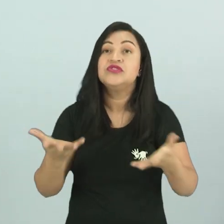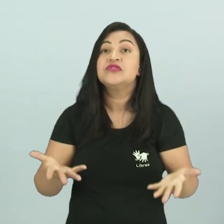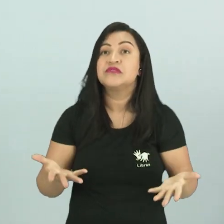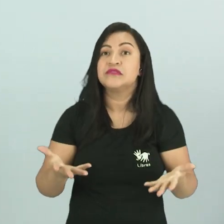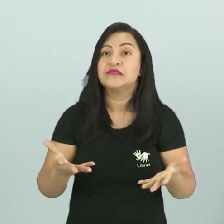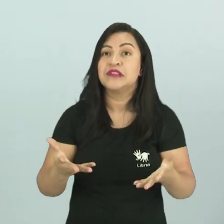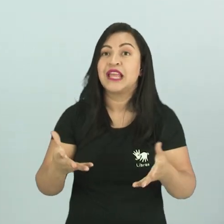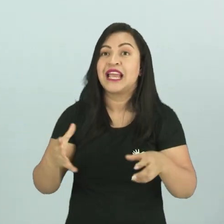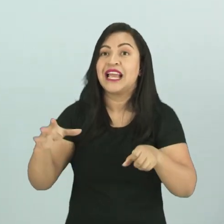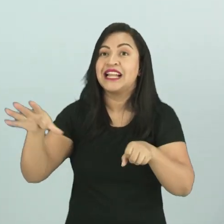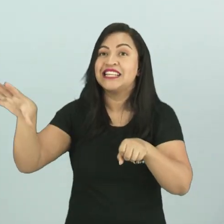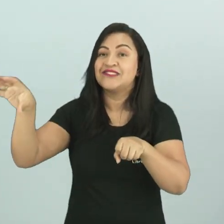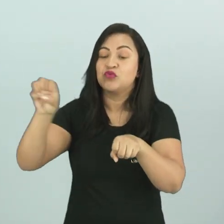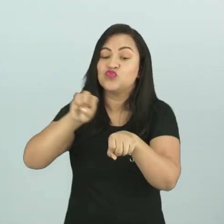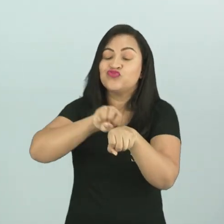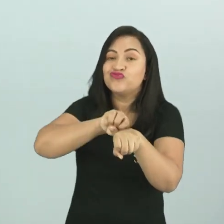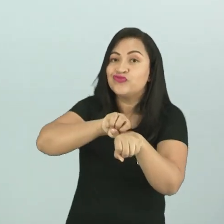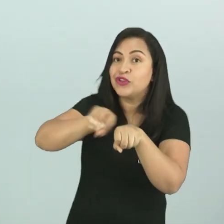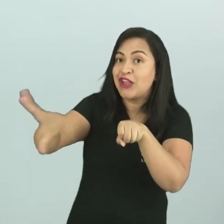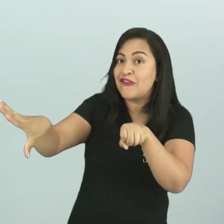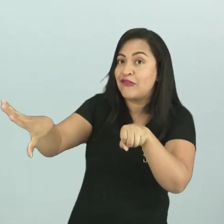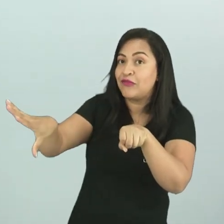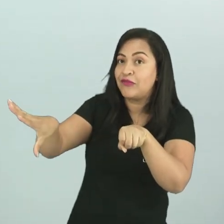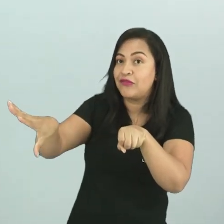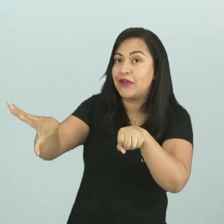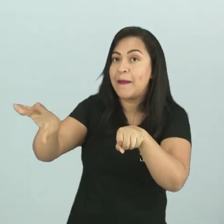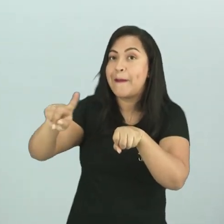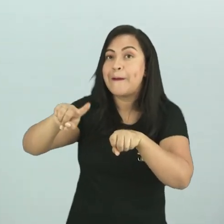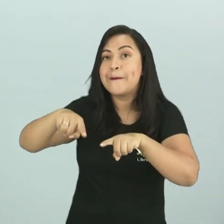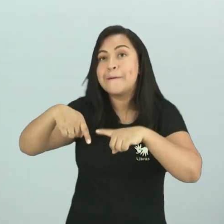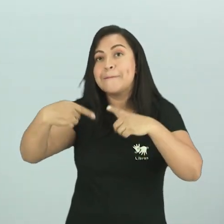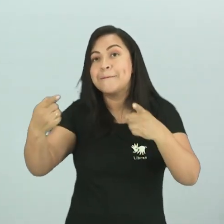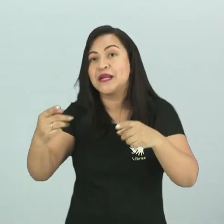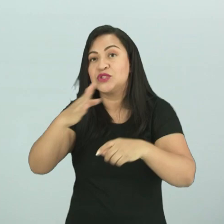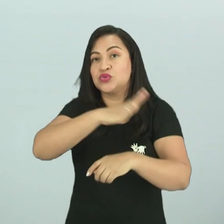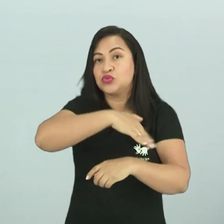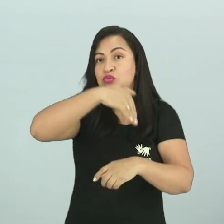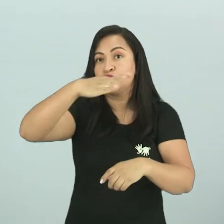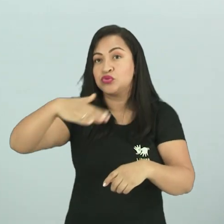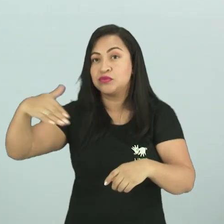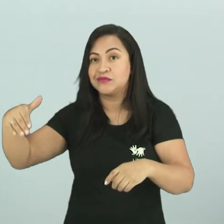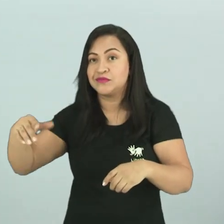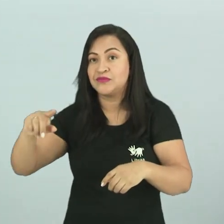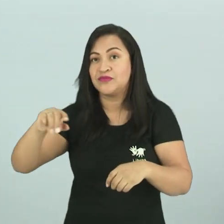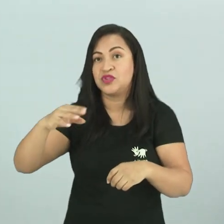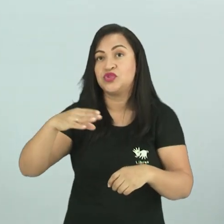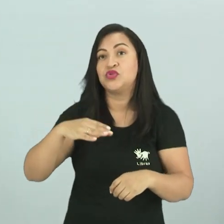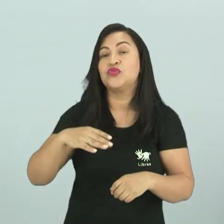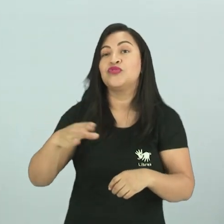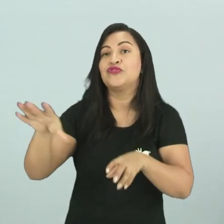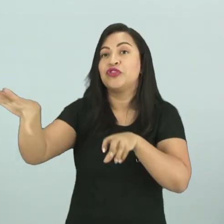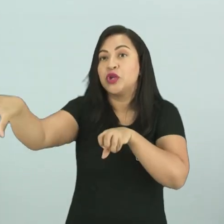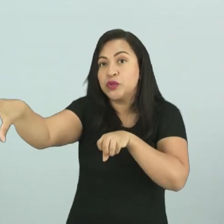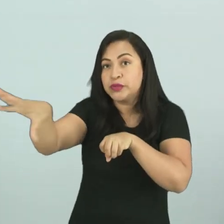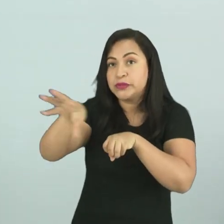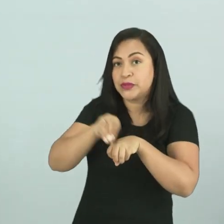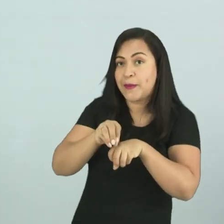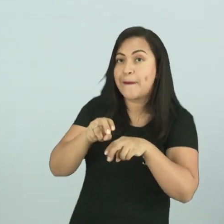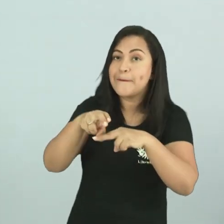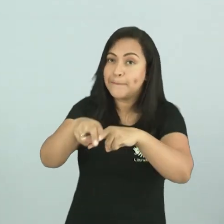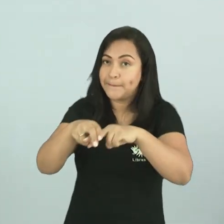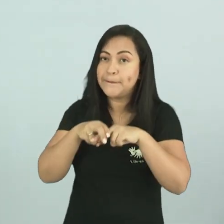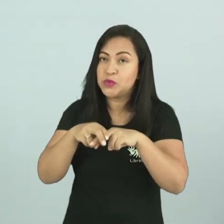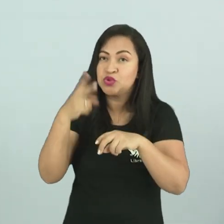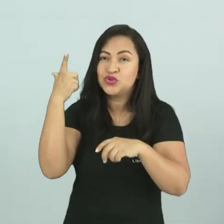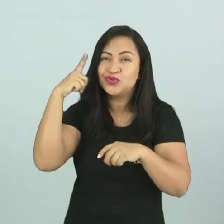verde, elas vão ser refletidas. Já os outros comprimentos de onda vão ser absorvidos. Por isso que nós observamos